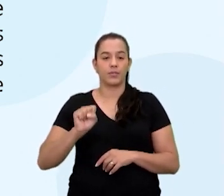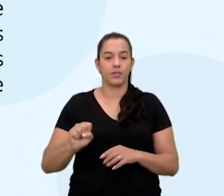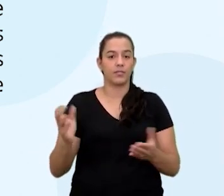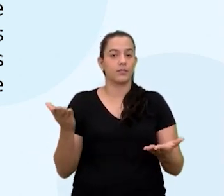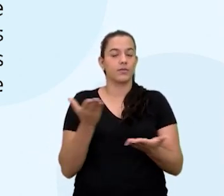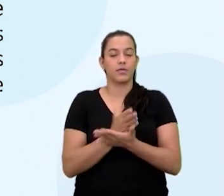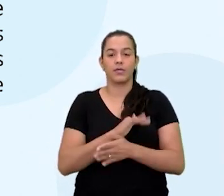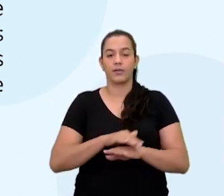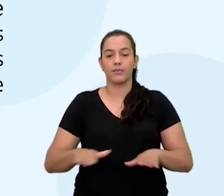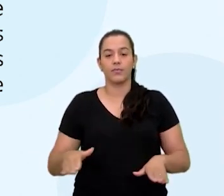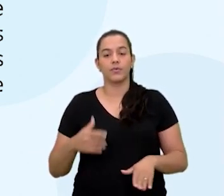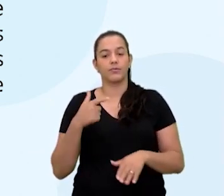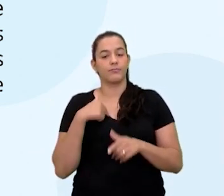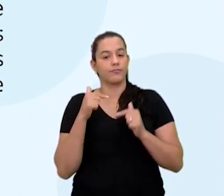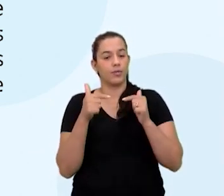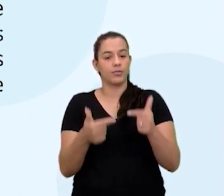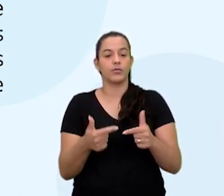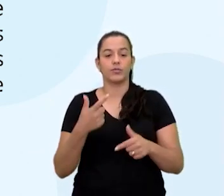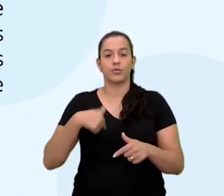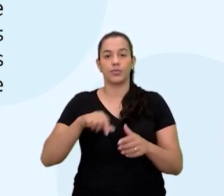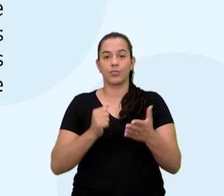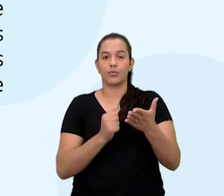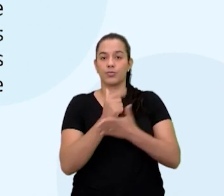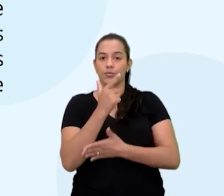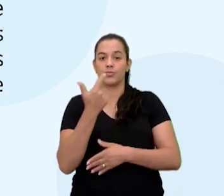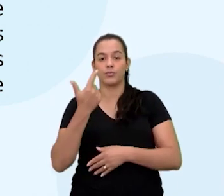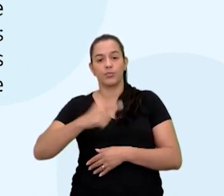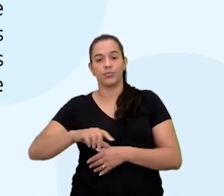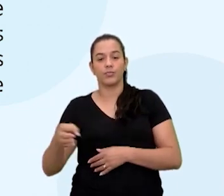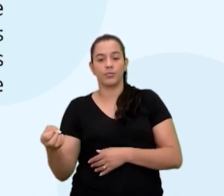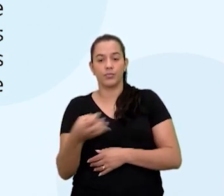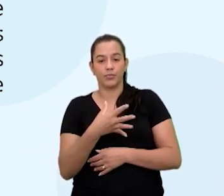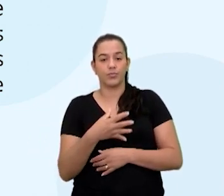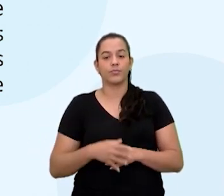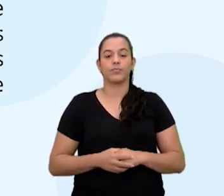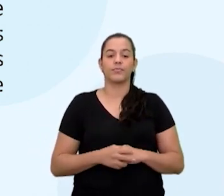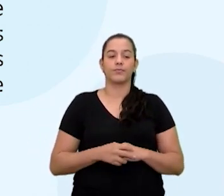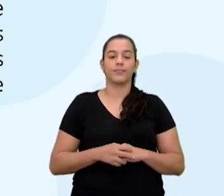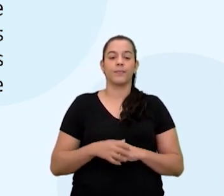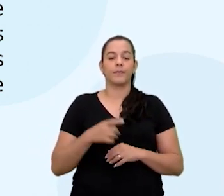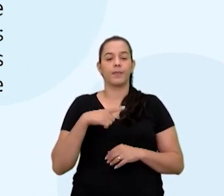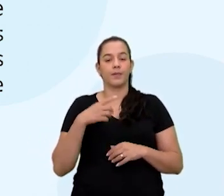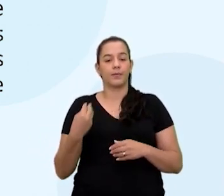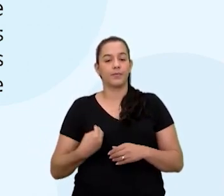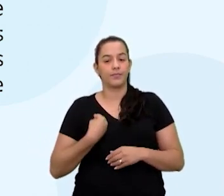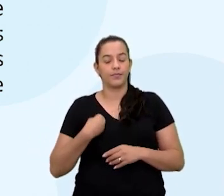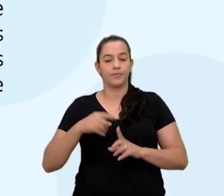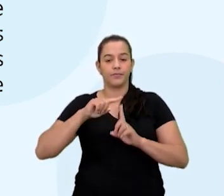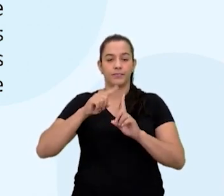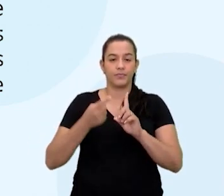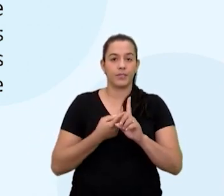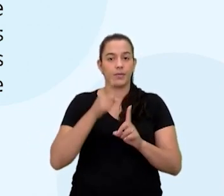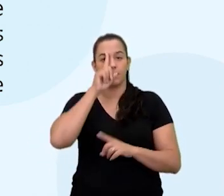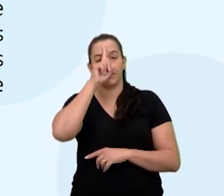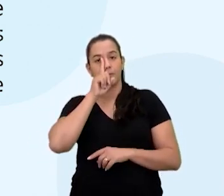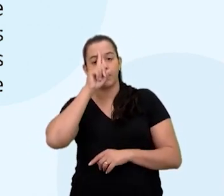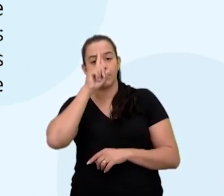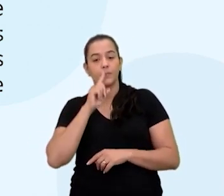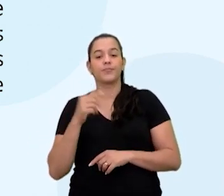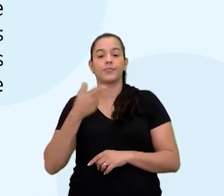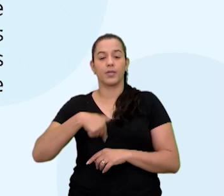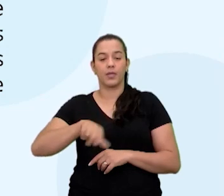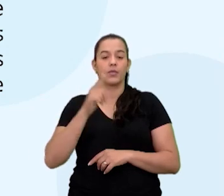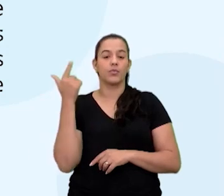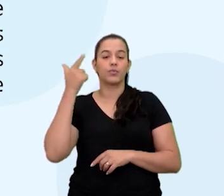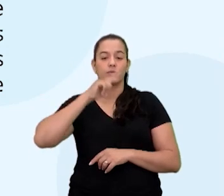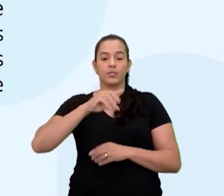uma sorte, pois com a moeda consegui comprar um novo botijão, lembra Andréia. Vivendo uma gestação de risco, ela conseguiu